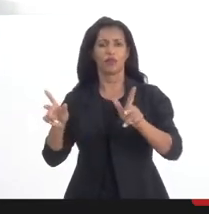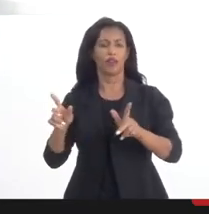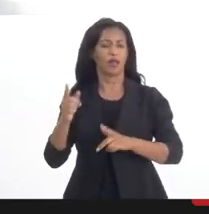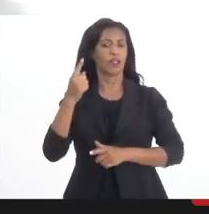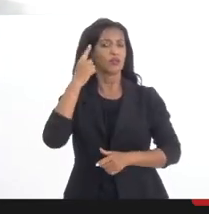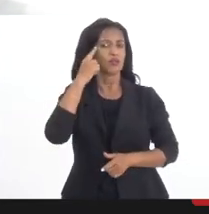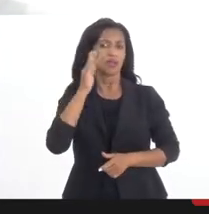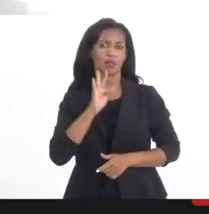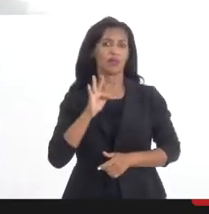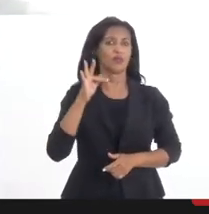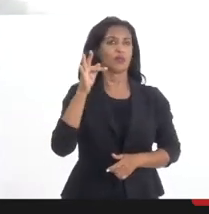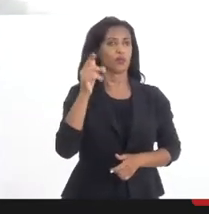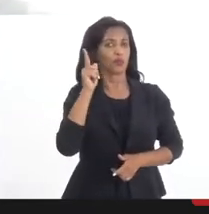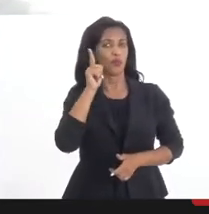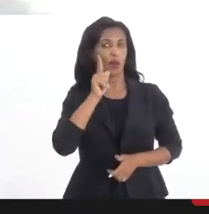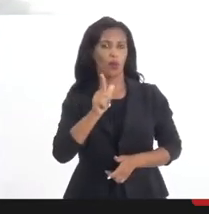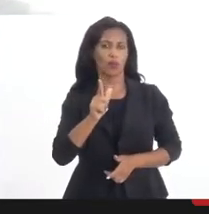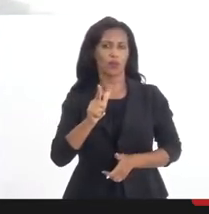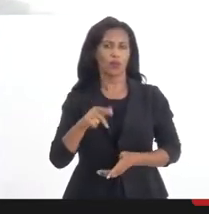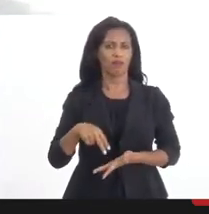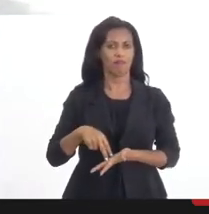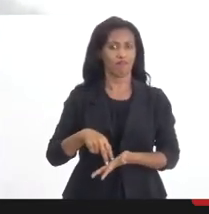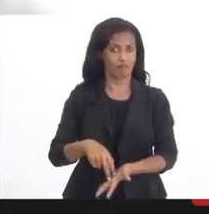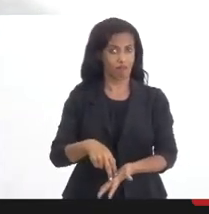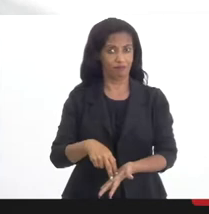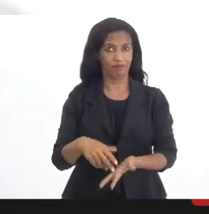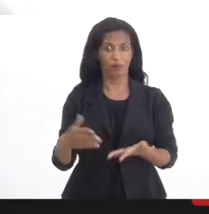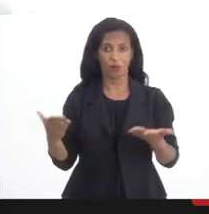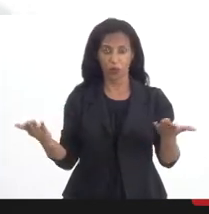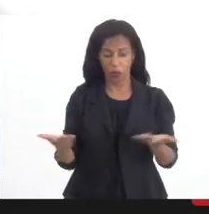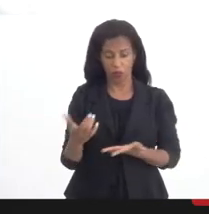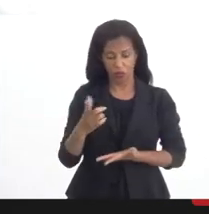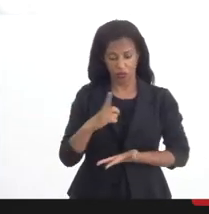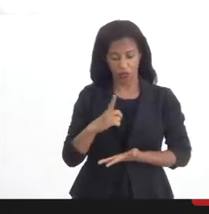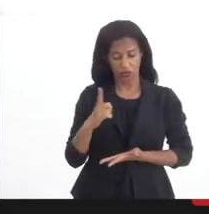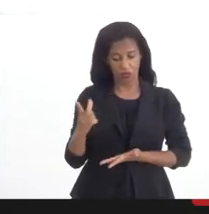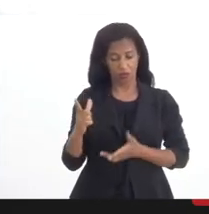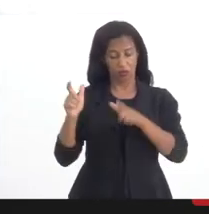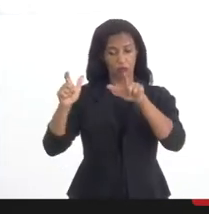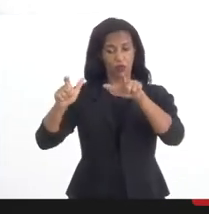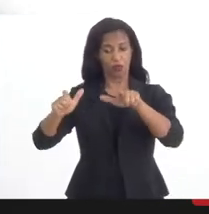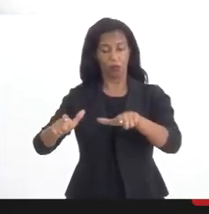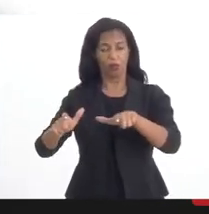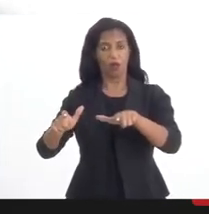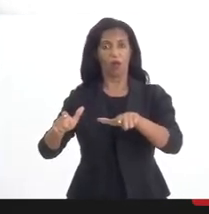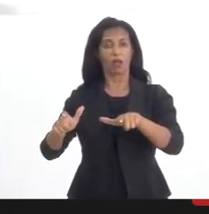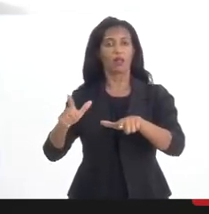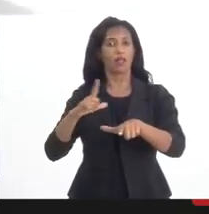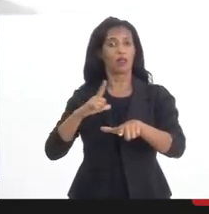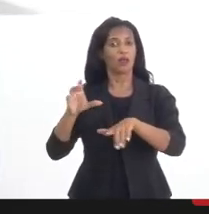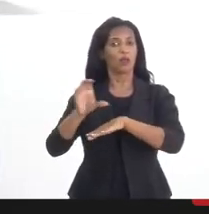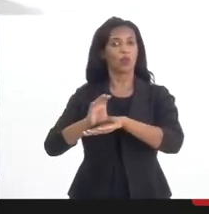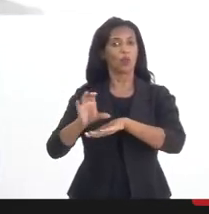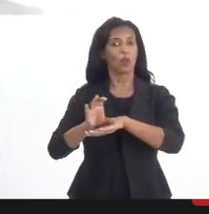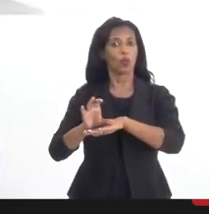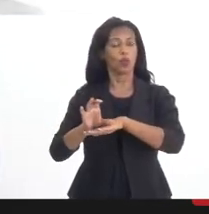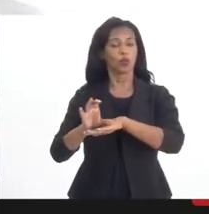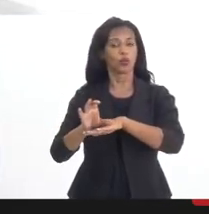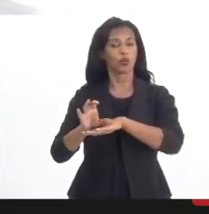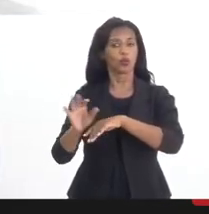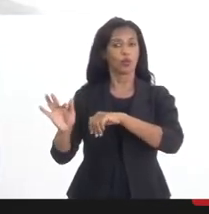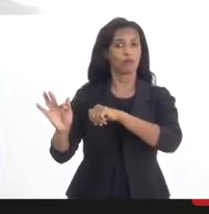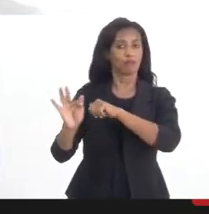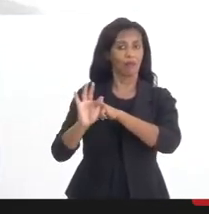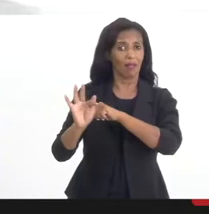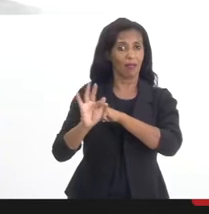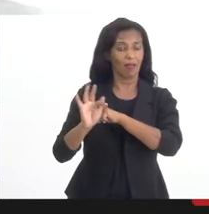se sustentar. Então, hoje aqui a gente tem uma unidade que atende cursos técnicos, ensino médio, onde